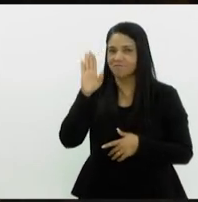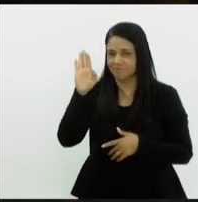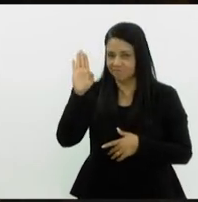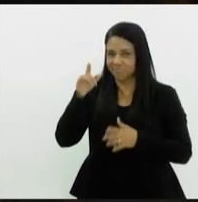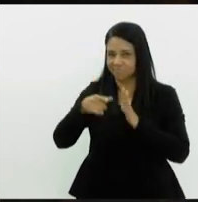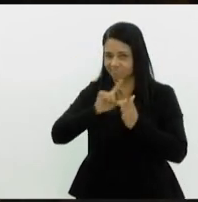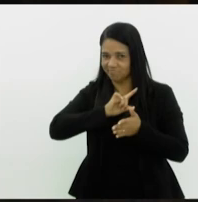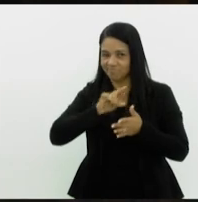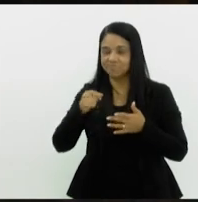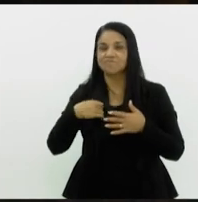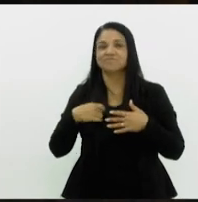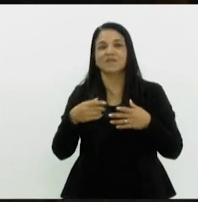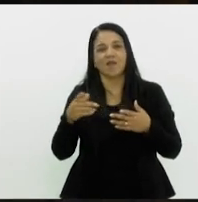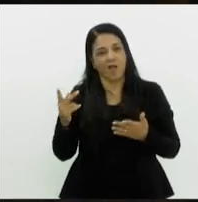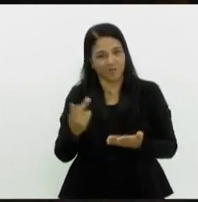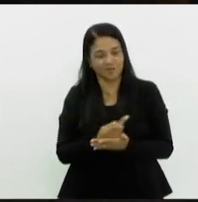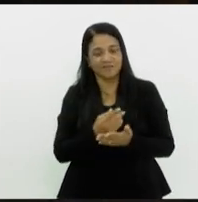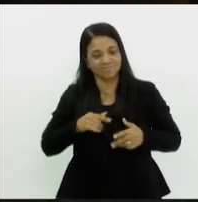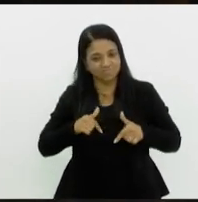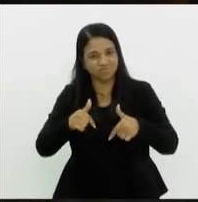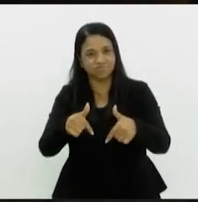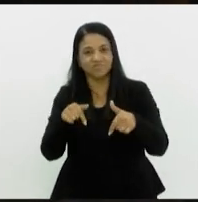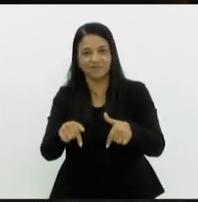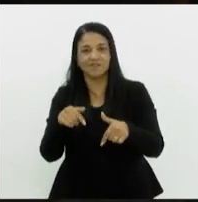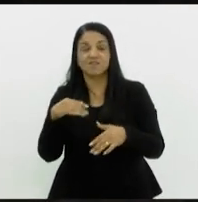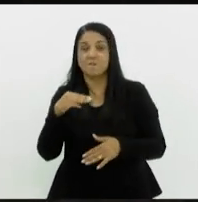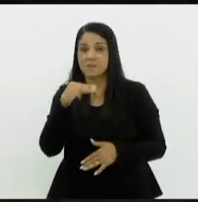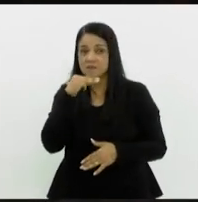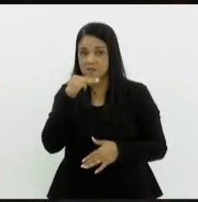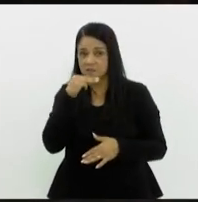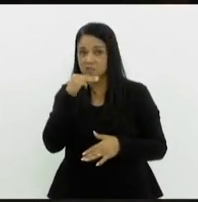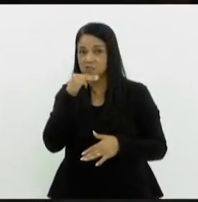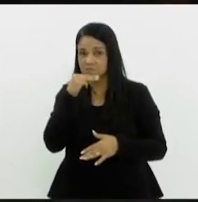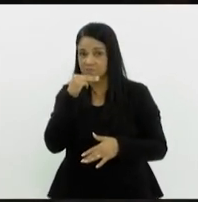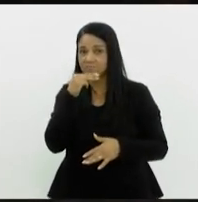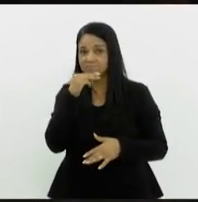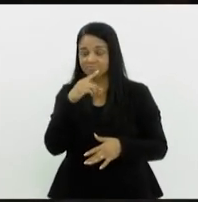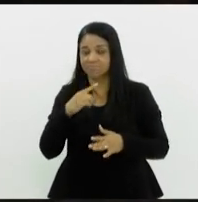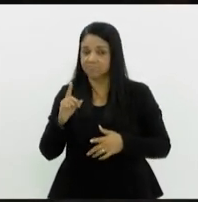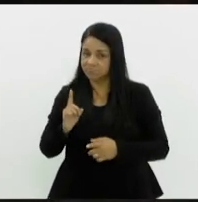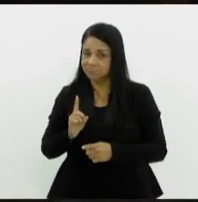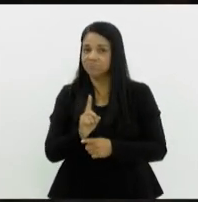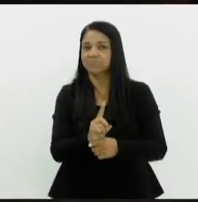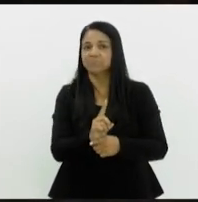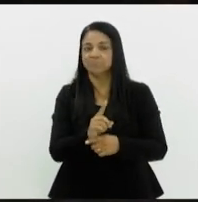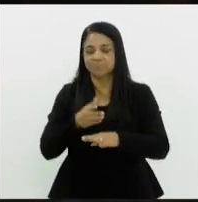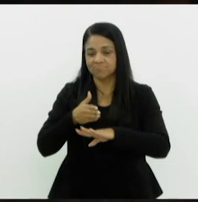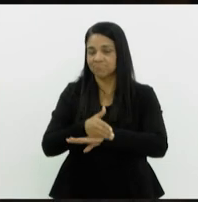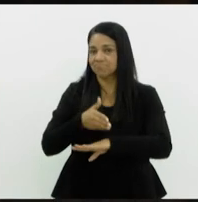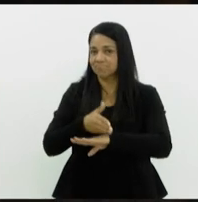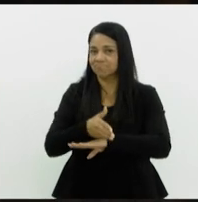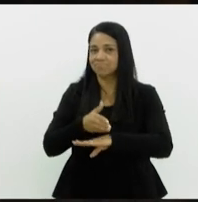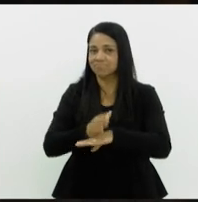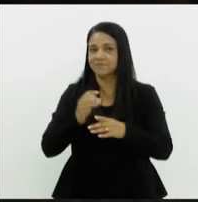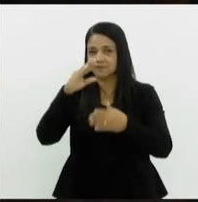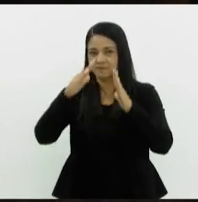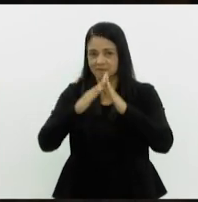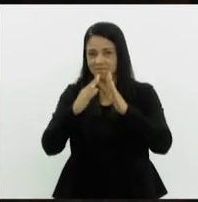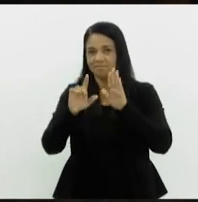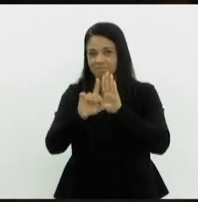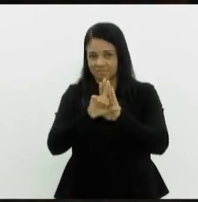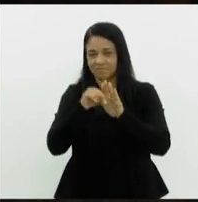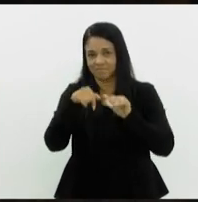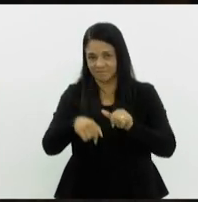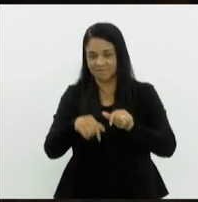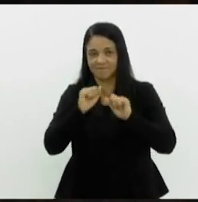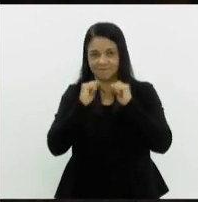Que Mangaratiba teria voz aqui no Estado. Mangaratiba estaria presente dentro da Assembleia Legislativa. E cada dia que passa,